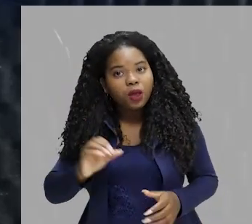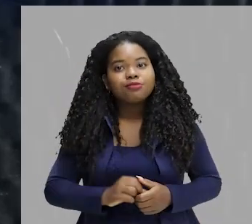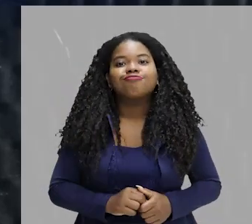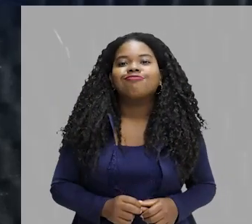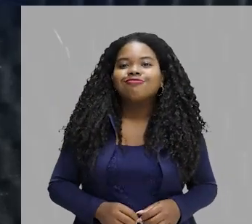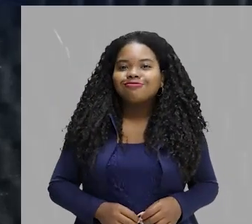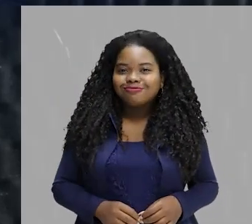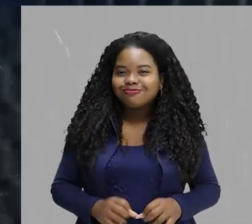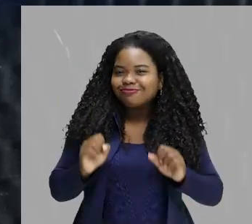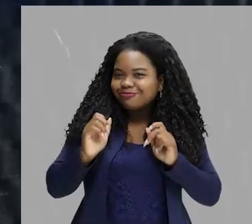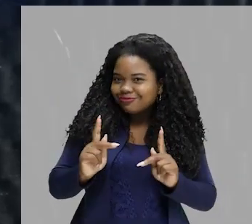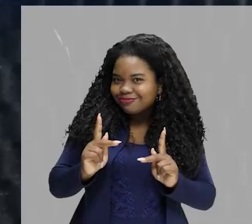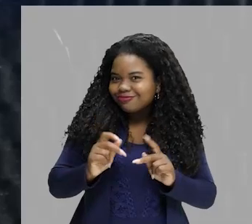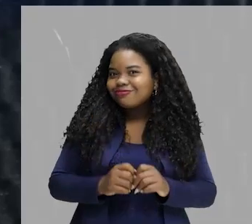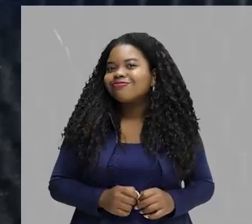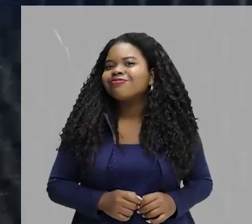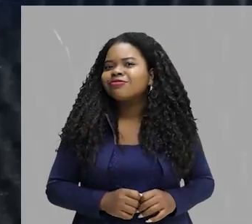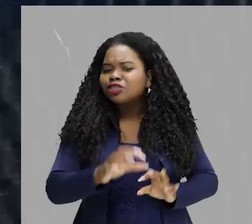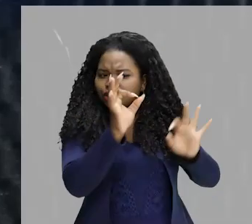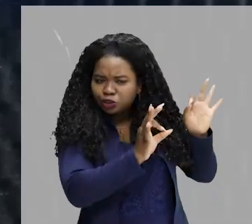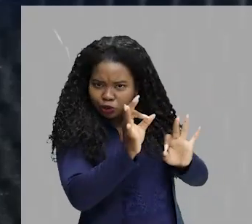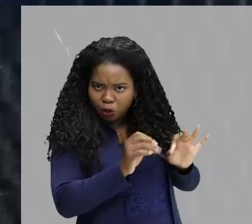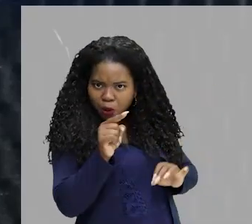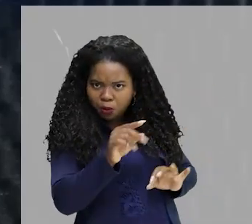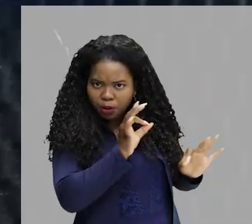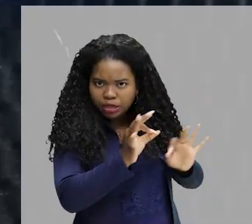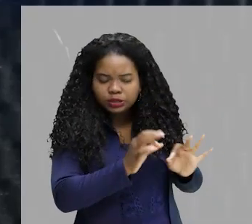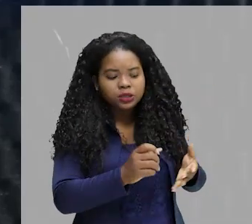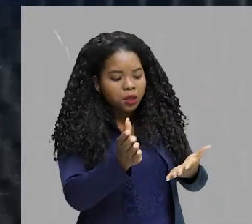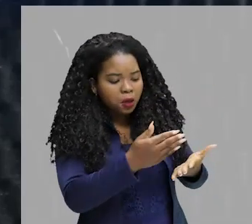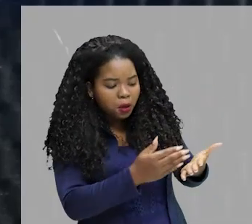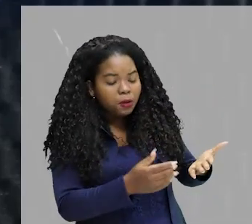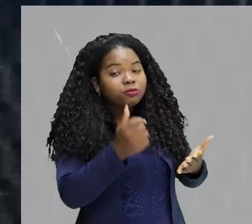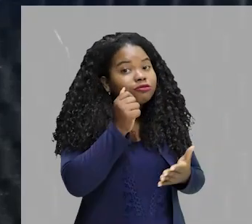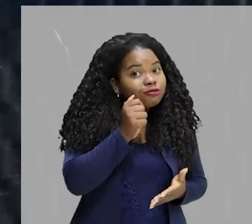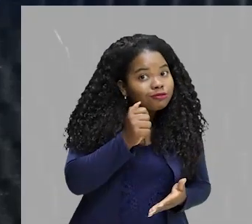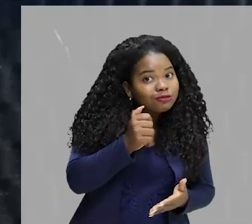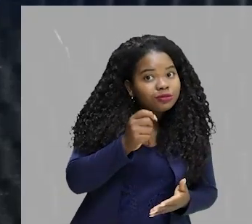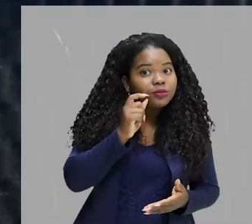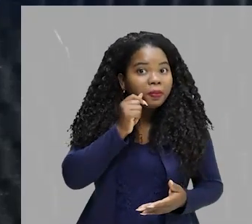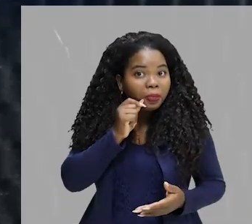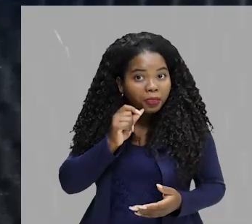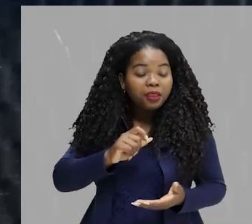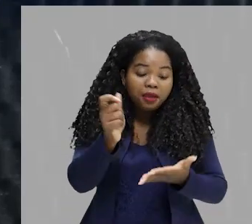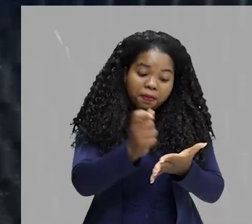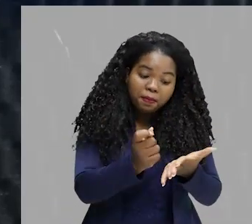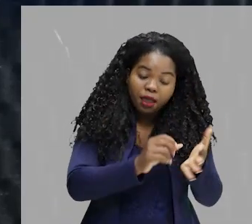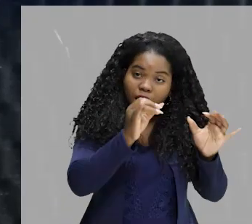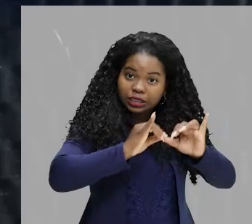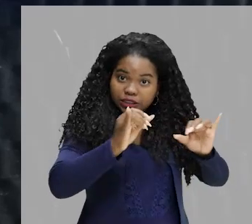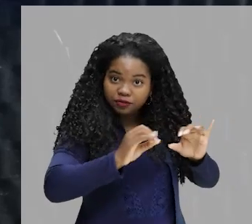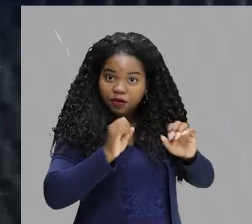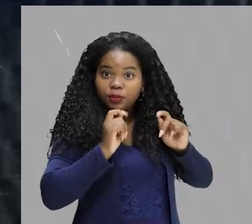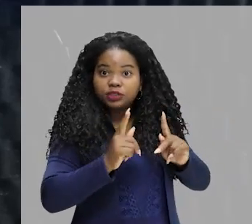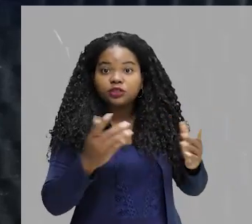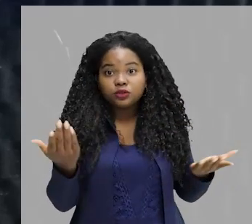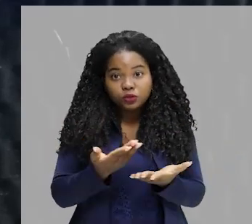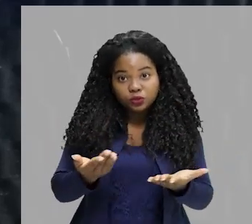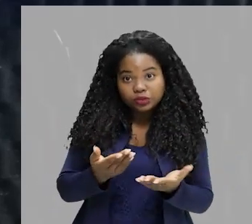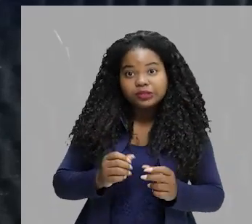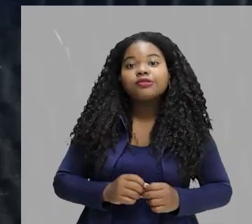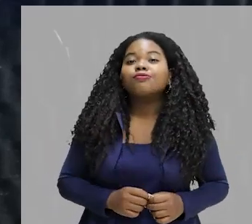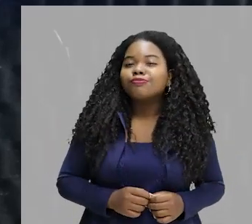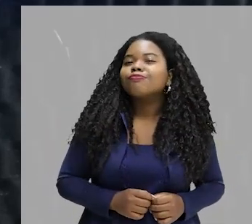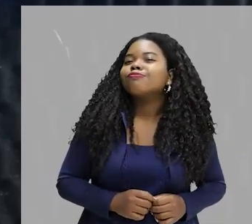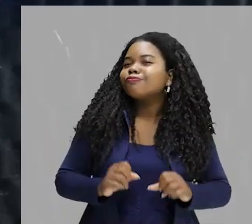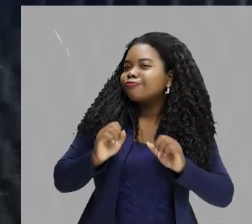cultura. Certinho? Você já está pronto aí do outro lado? Já pegou caderno? Já pegou caneta? Para fazer as anotações das dicas que eu vou te dar na aula de hoje?